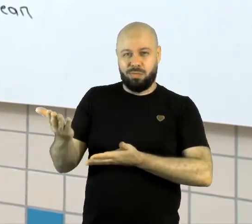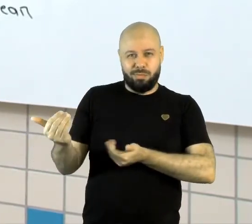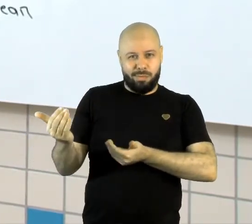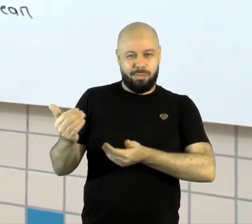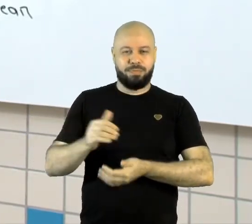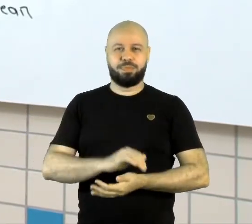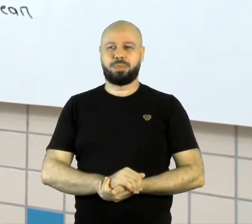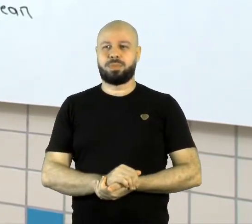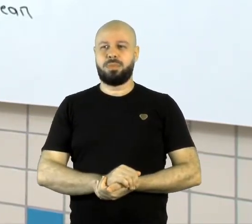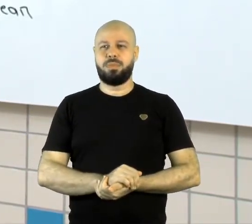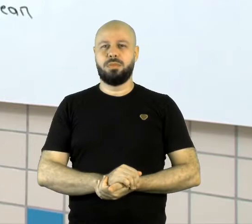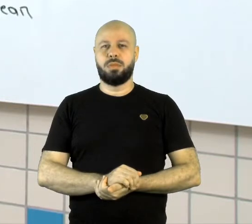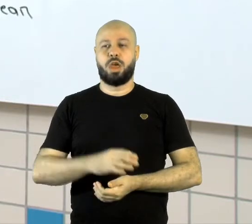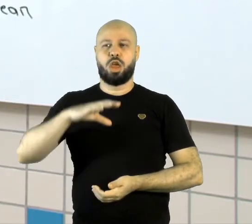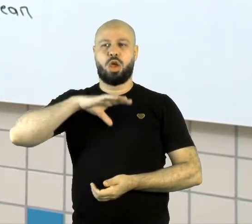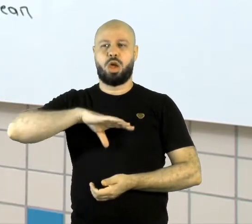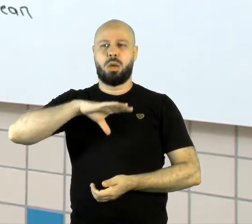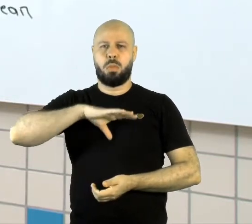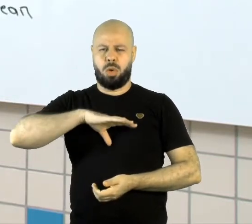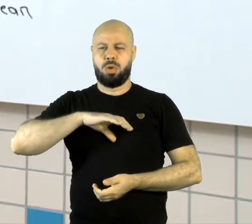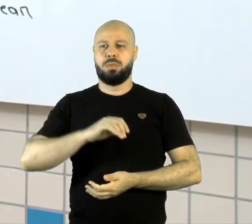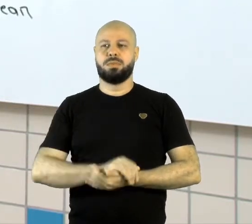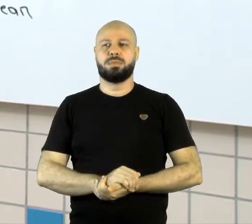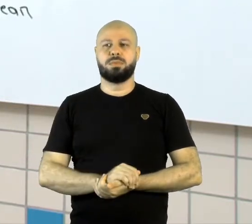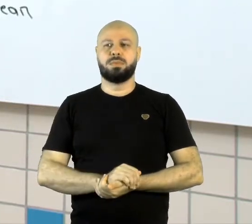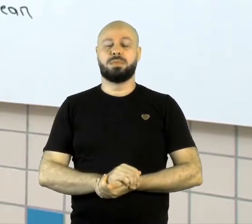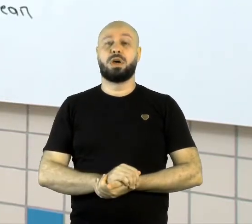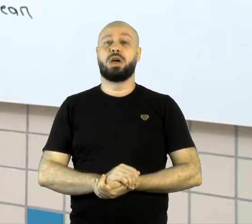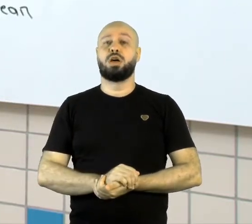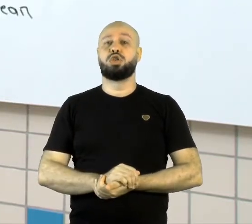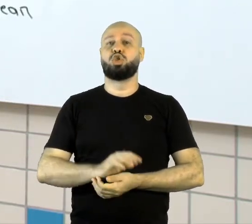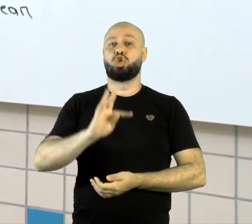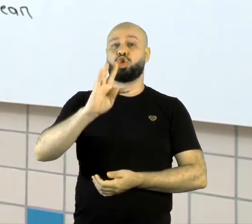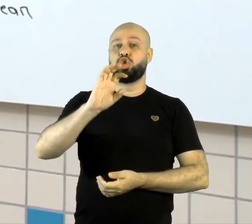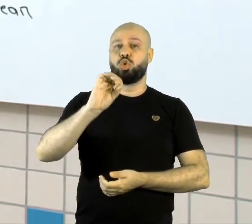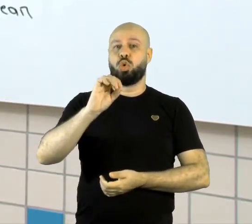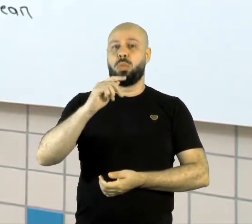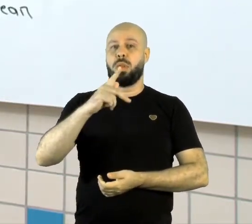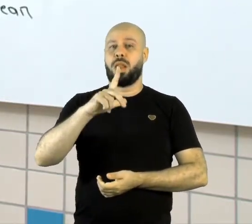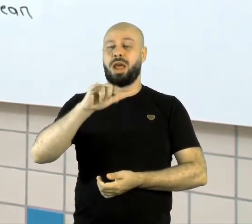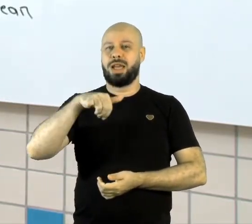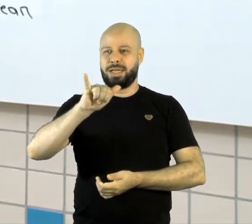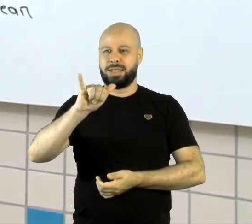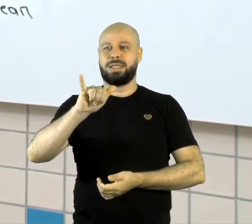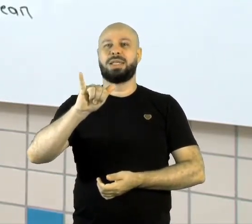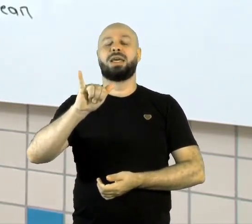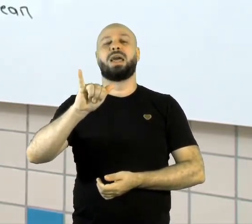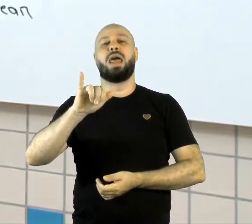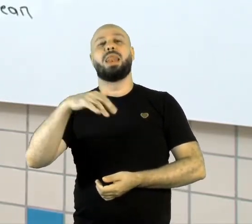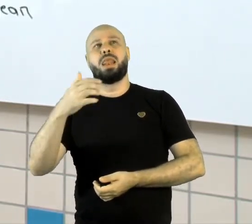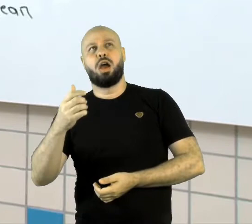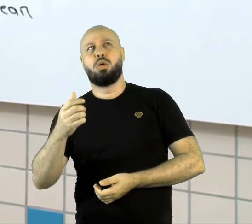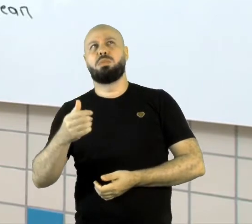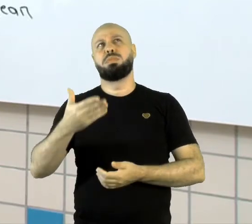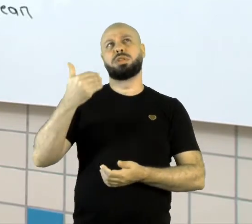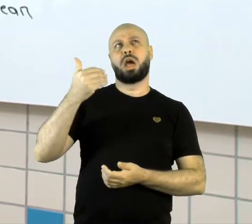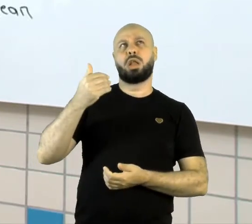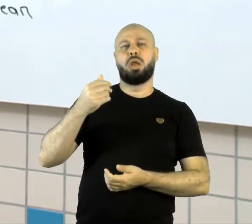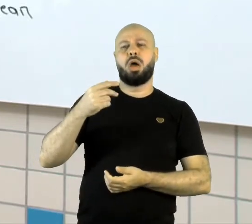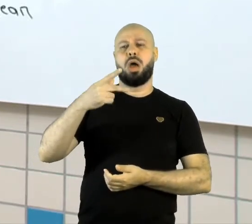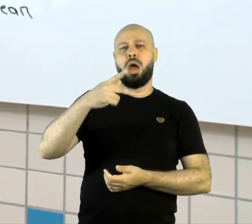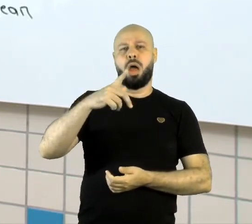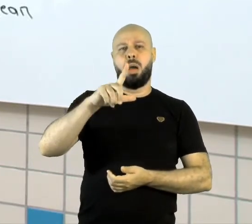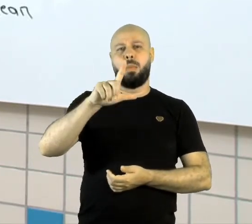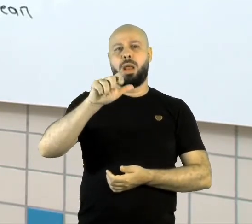Played, acrescentei o ed para colocar o verbo to play no passado. Então, nós temos jogamos, né?